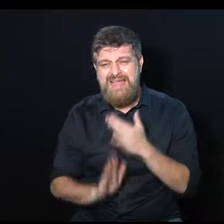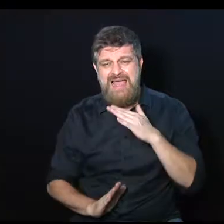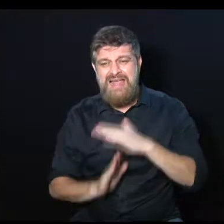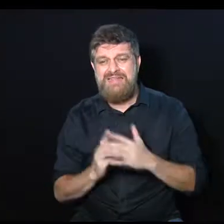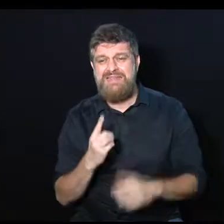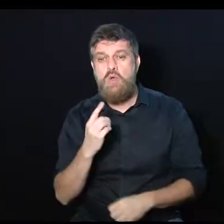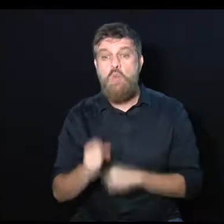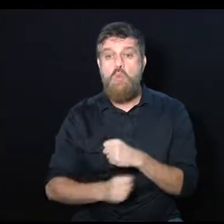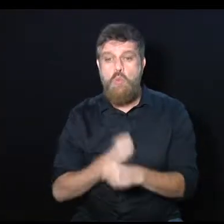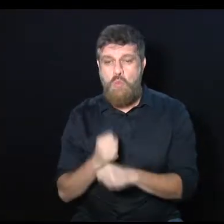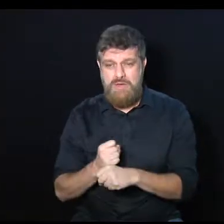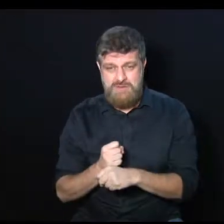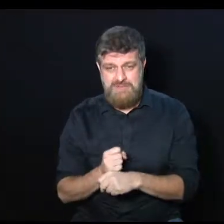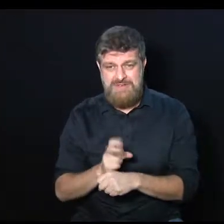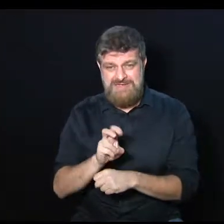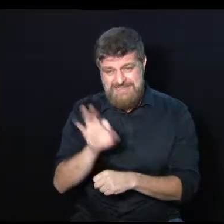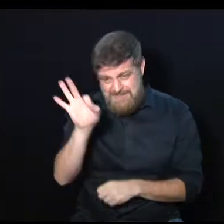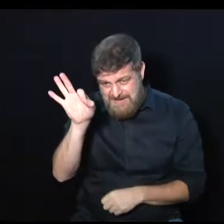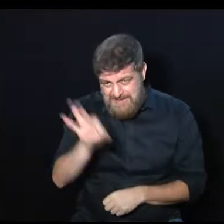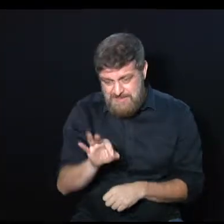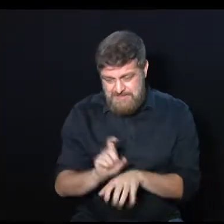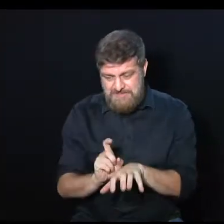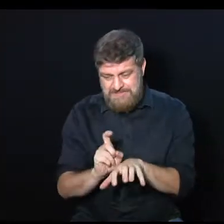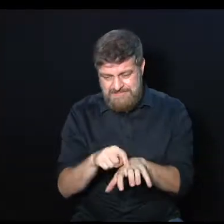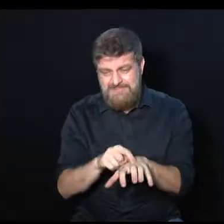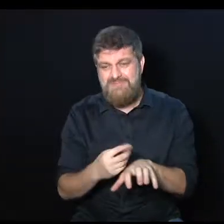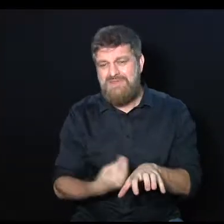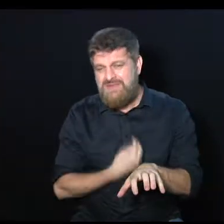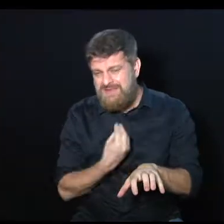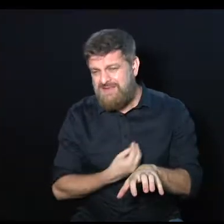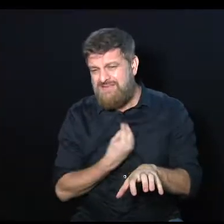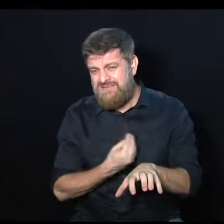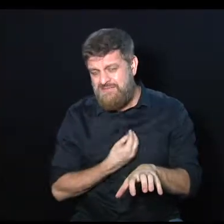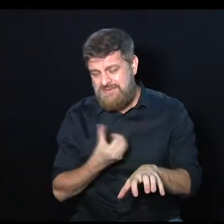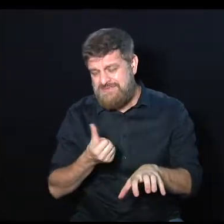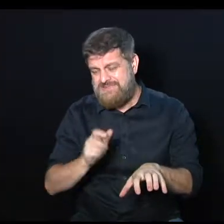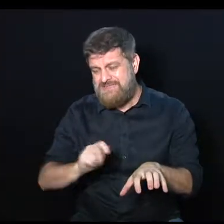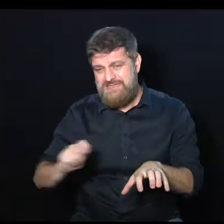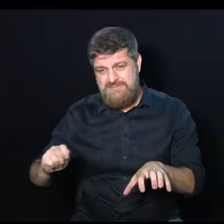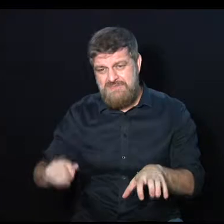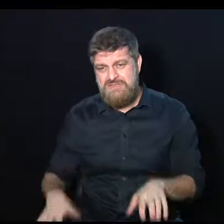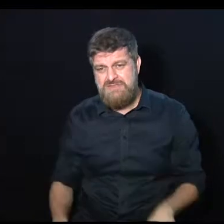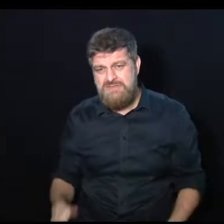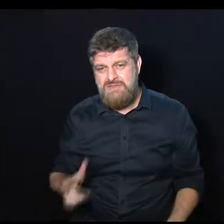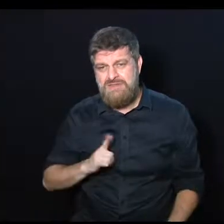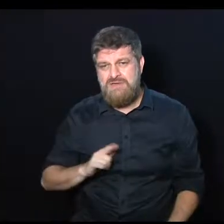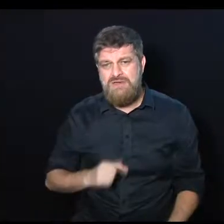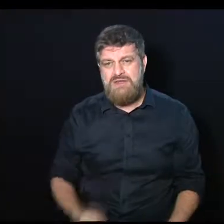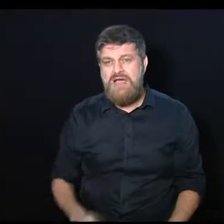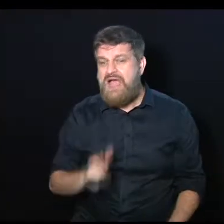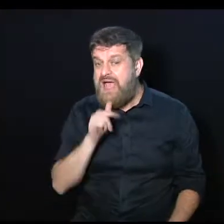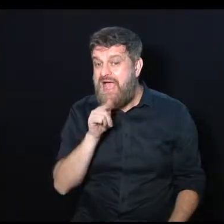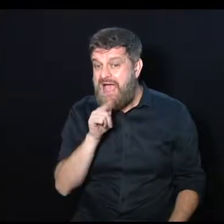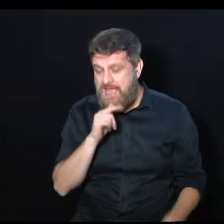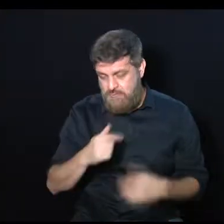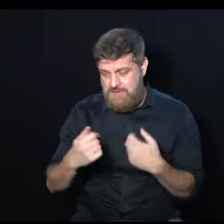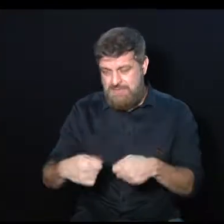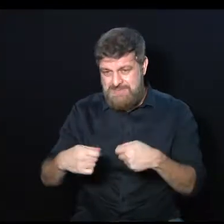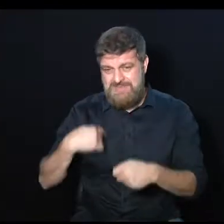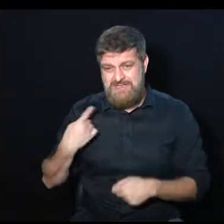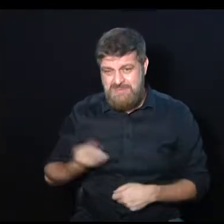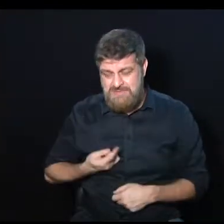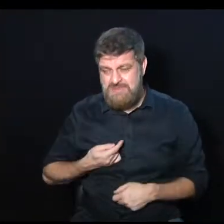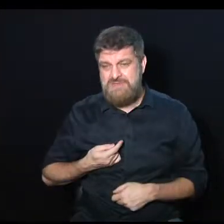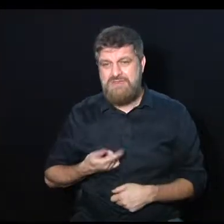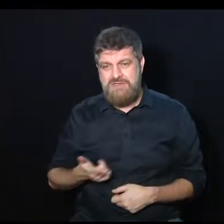mas 50% da população em cativeiro sobrevive em jejum por 6 meses. O que ele não sobrevive é falta de água. E é por isso, provavelmente, que